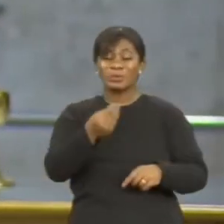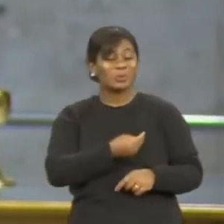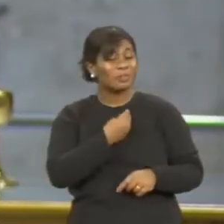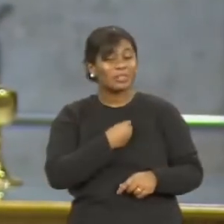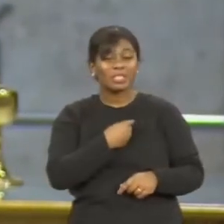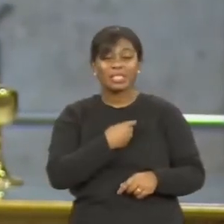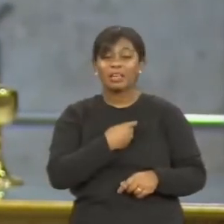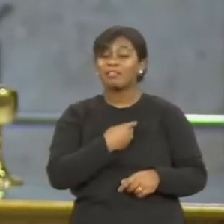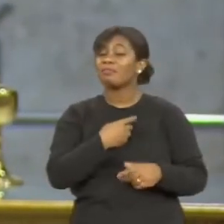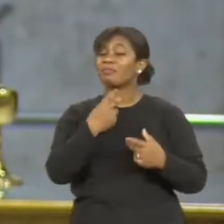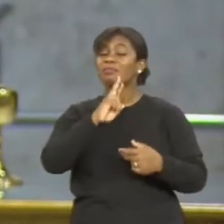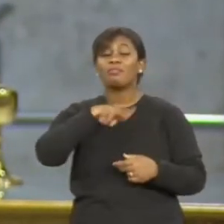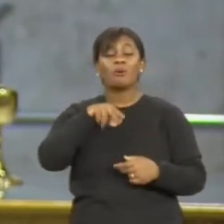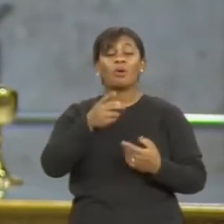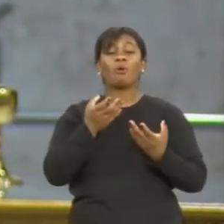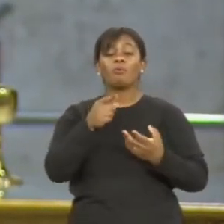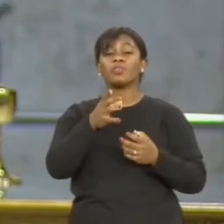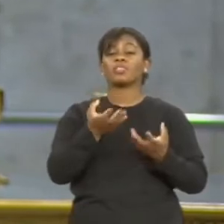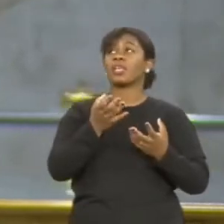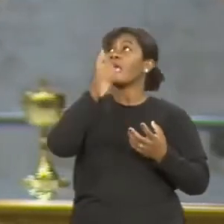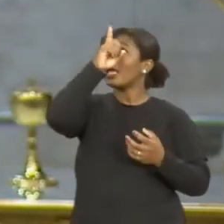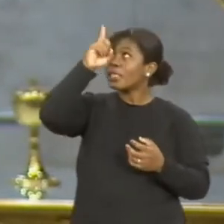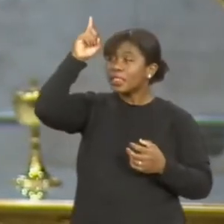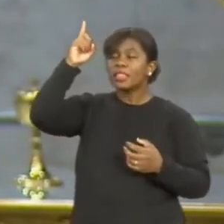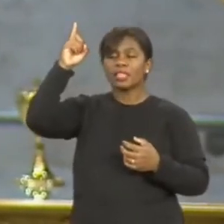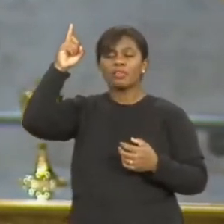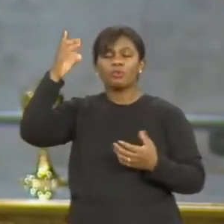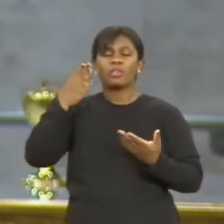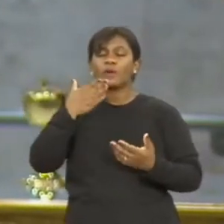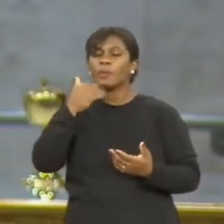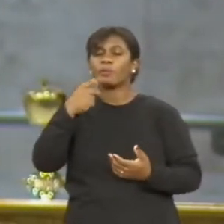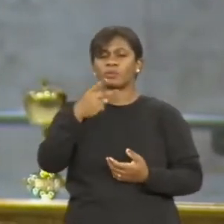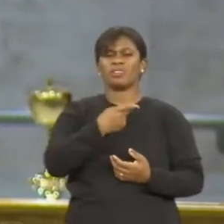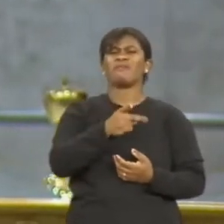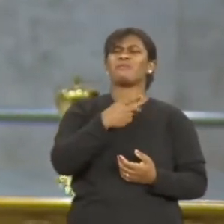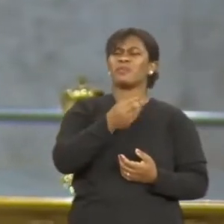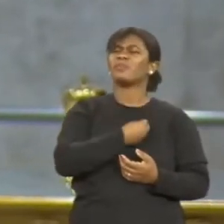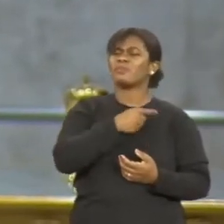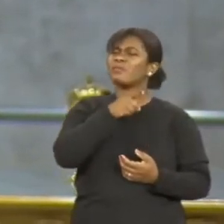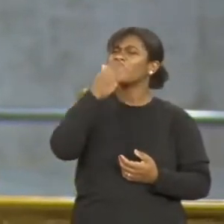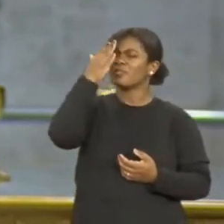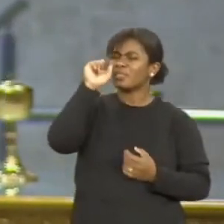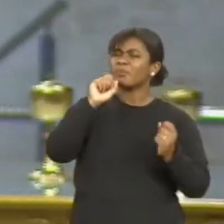quer que você seja. Você sabe o que Deus quer que você seja.